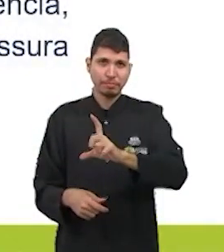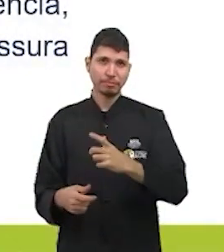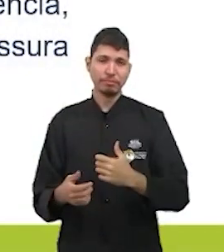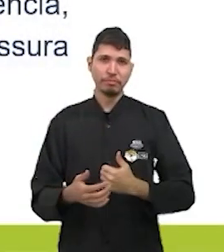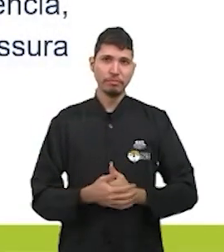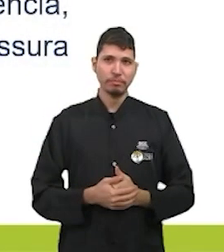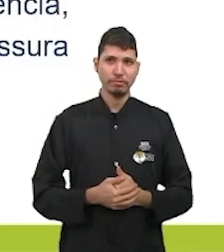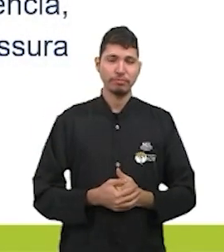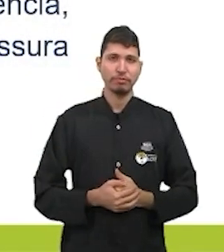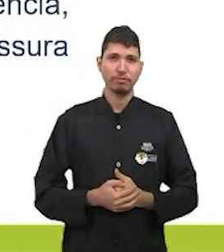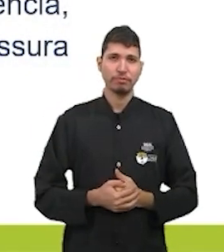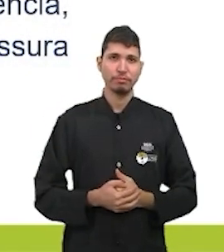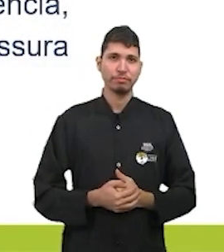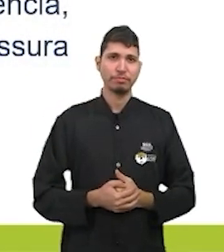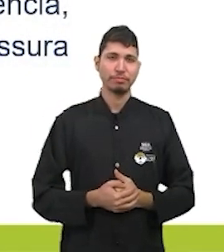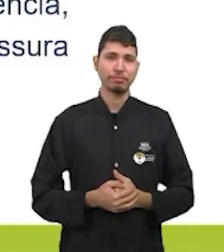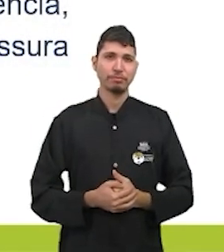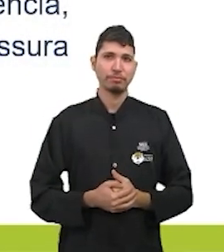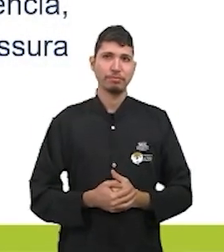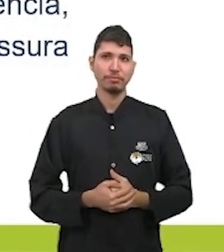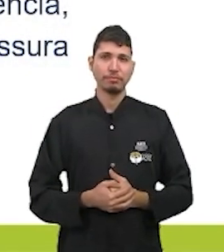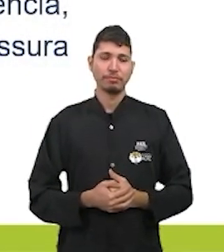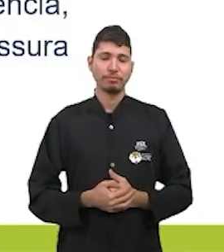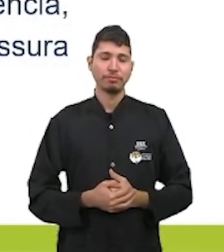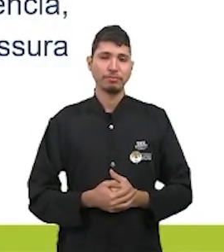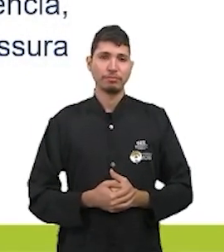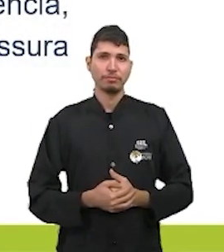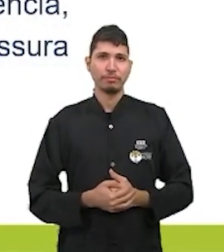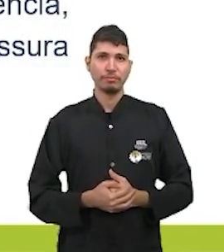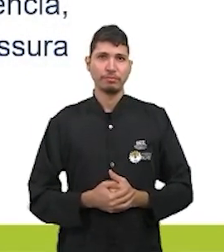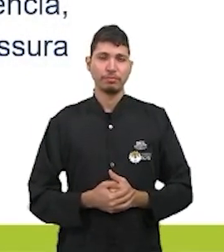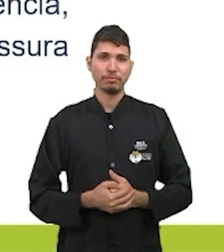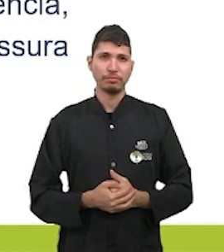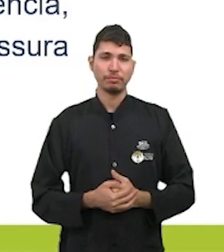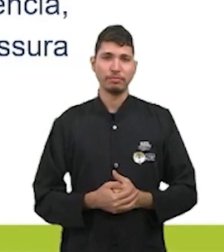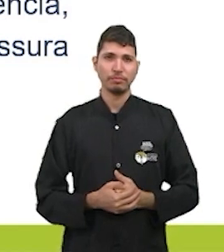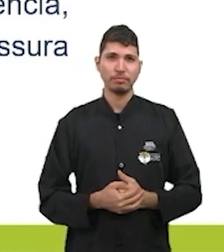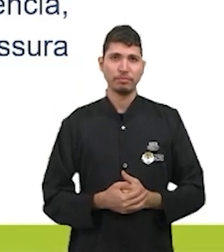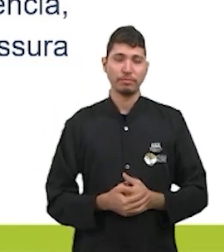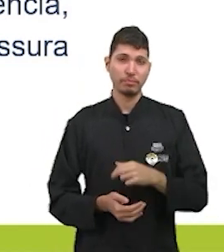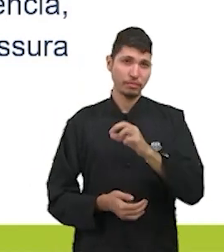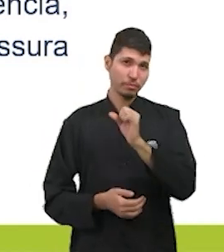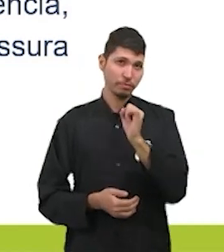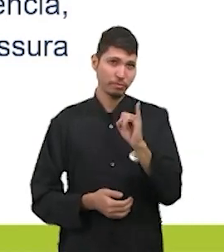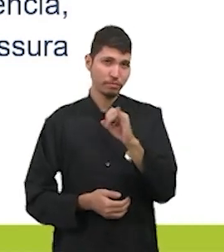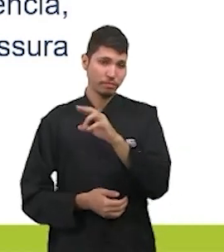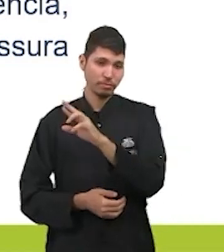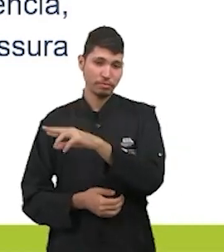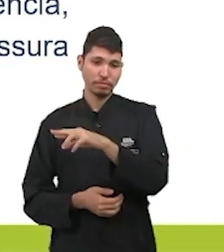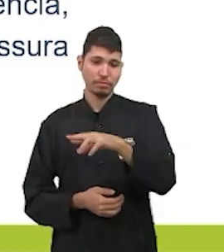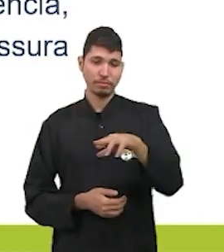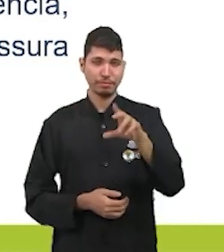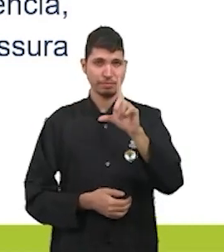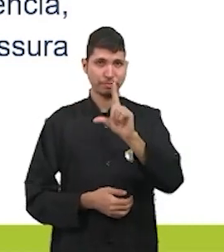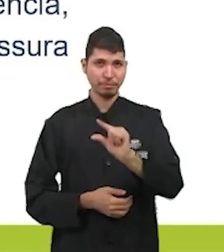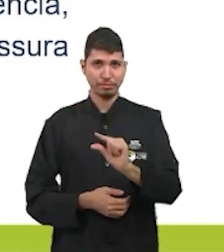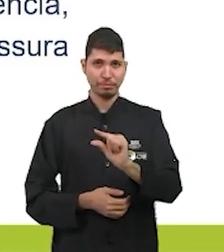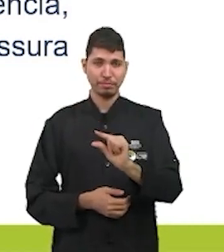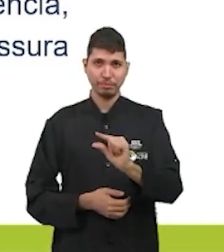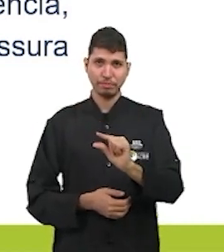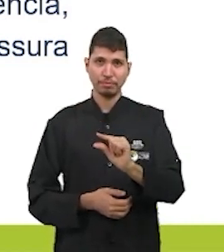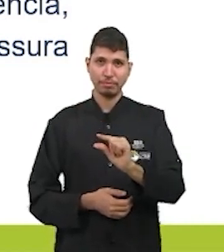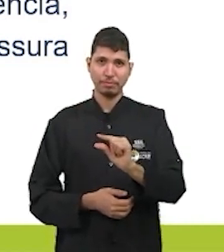essa fórmula. E aí eu coloquei ali para vocês analisarem. Ó. Se a resistência diminuir,